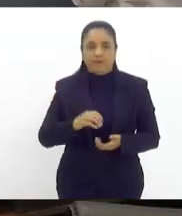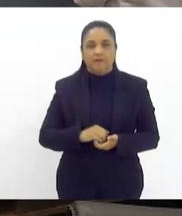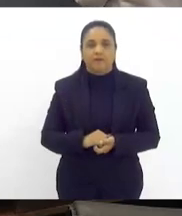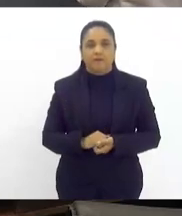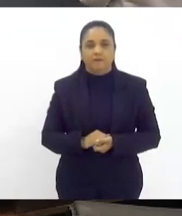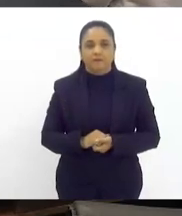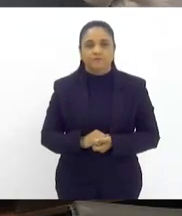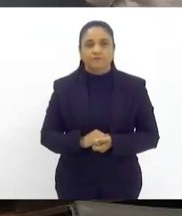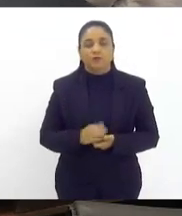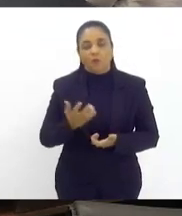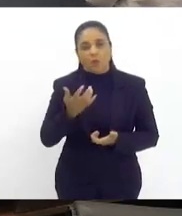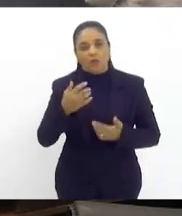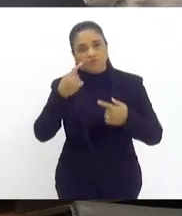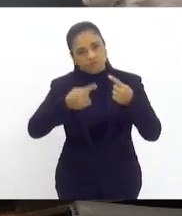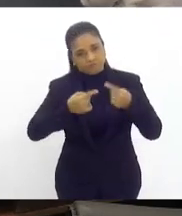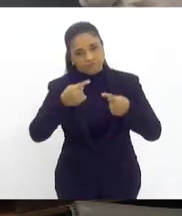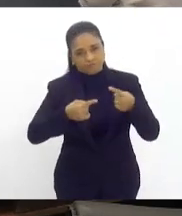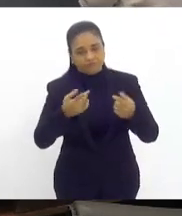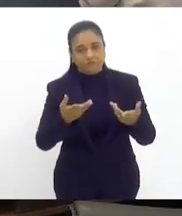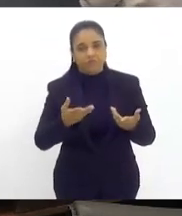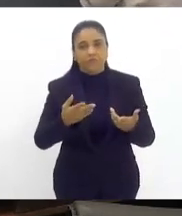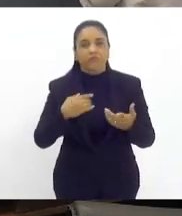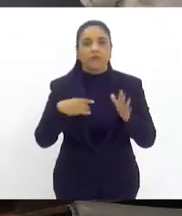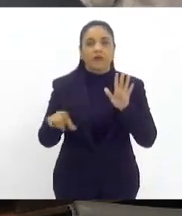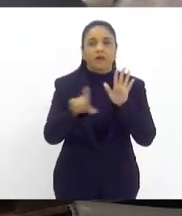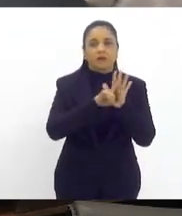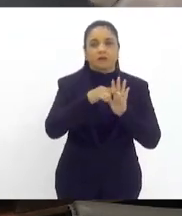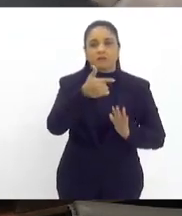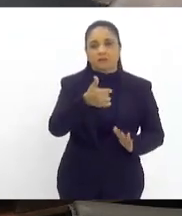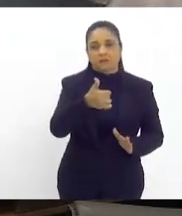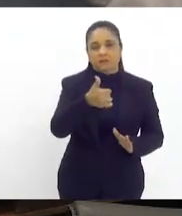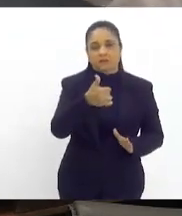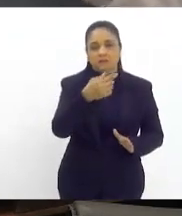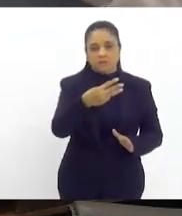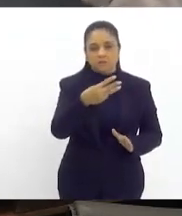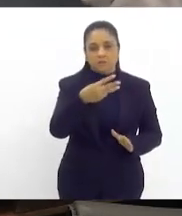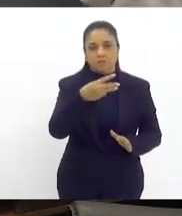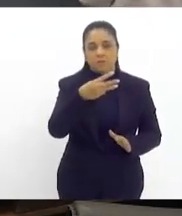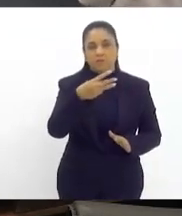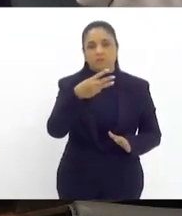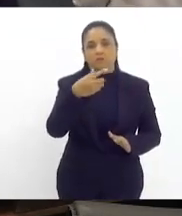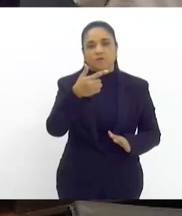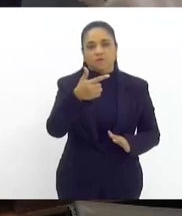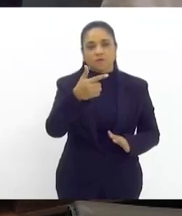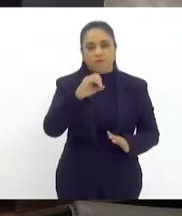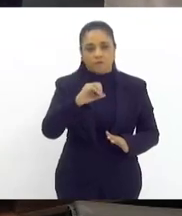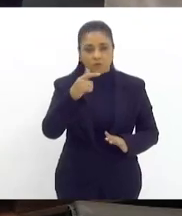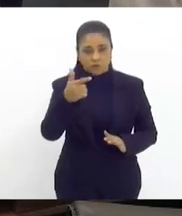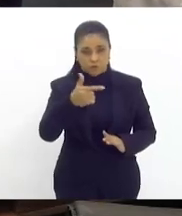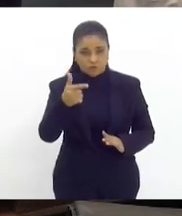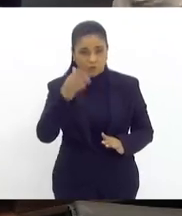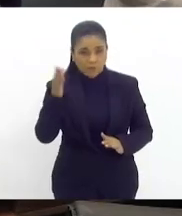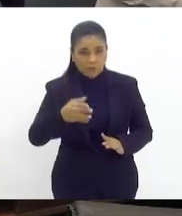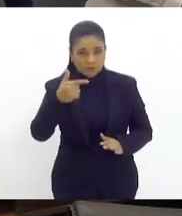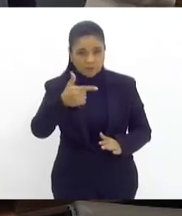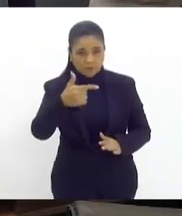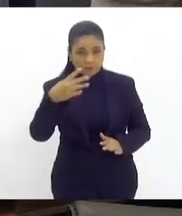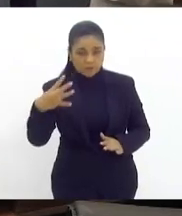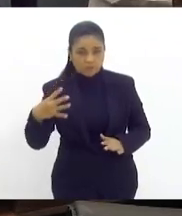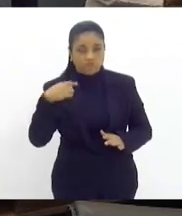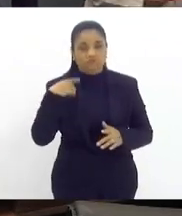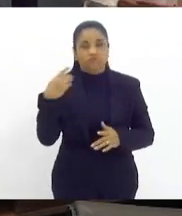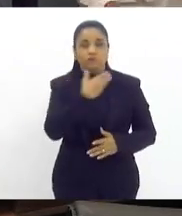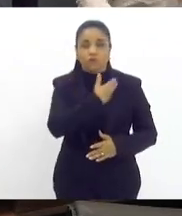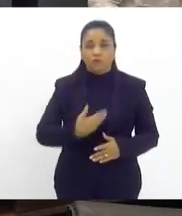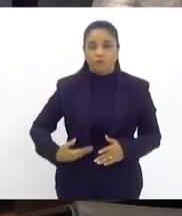para discutir. A gente tem a lei 13.022 de 2014, da época do governo Dilma, que